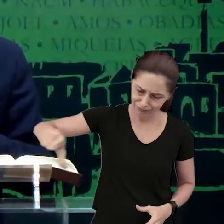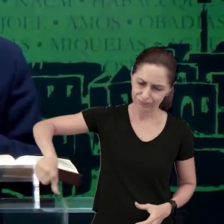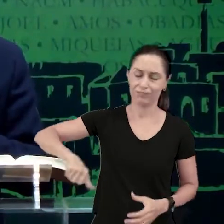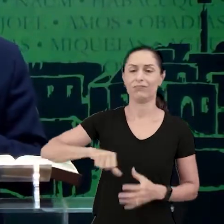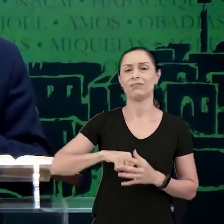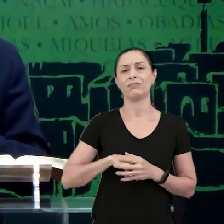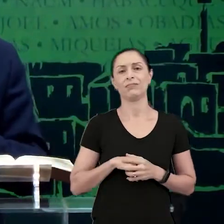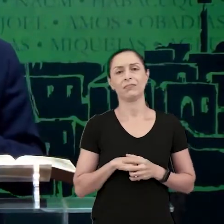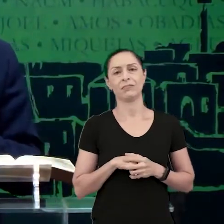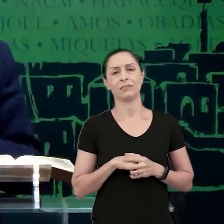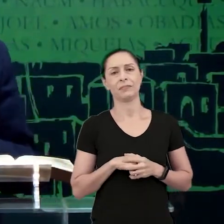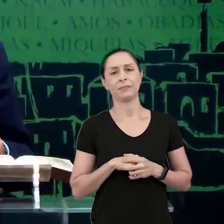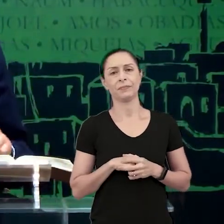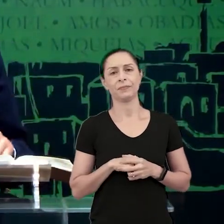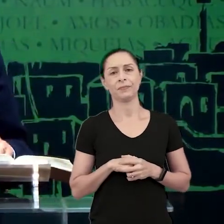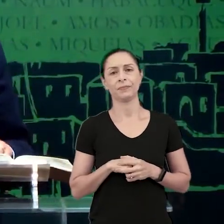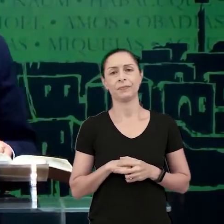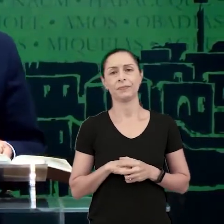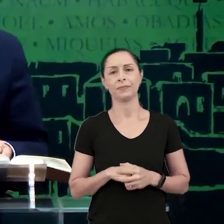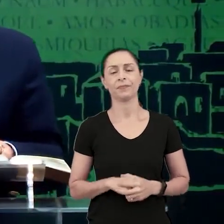precedentes.